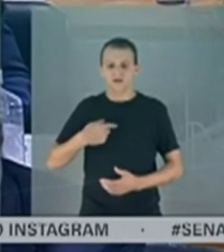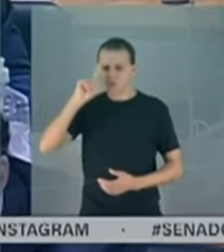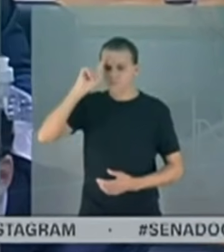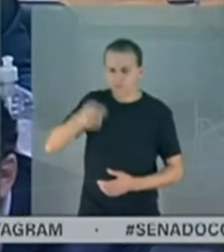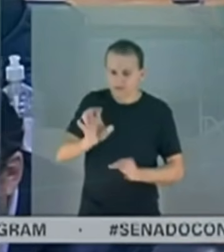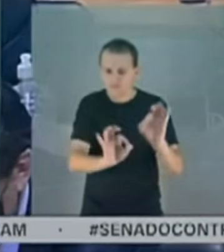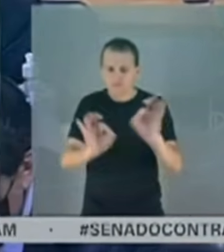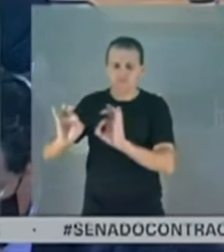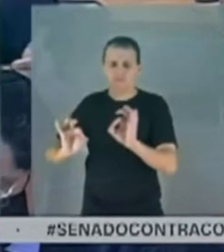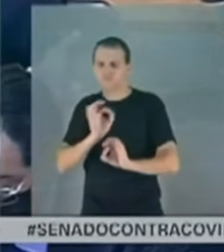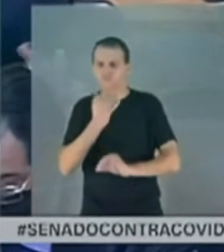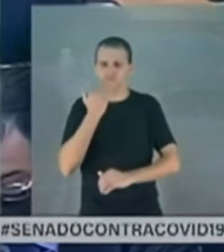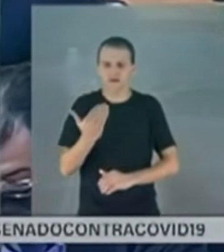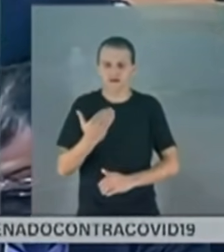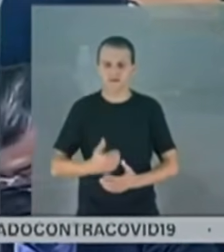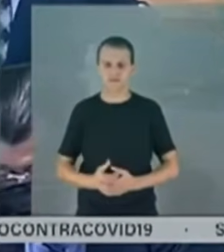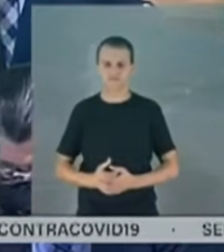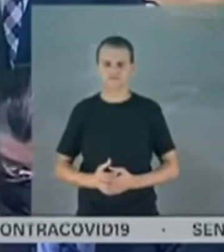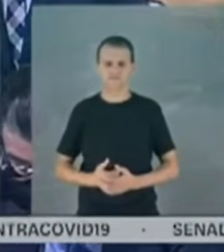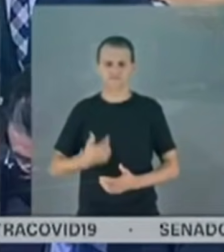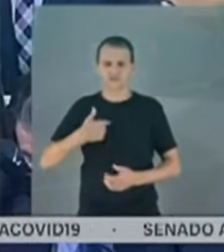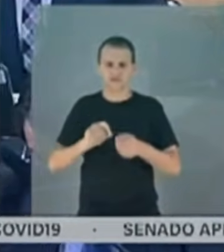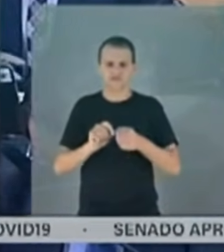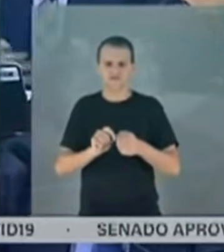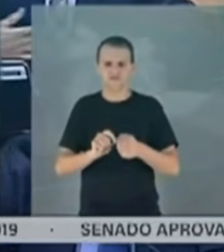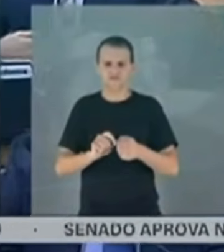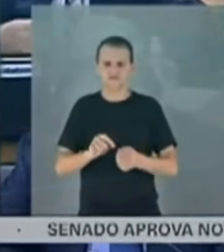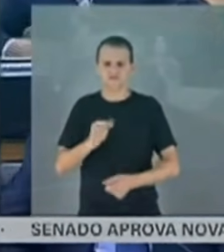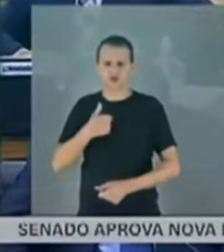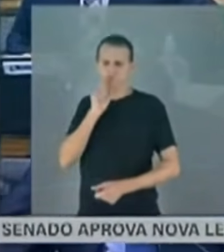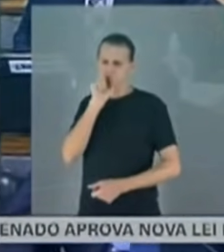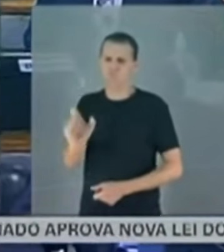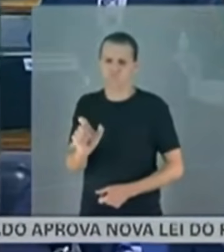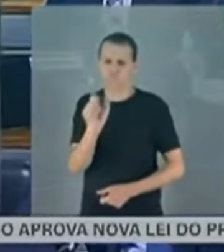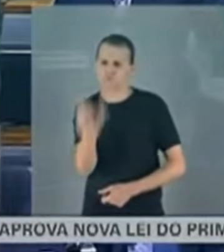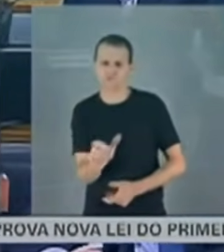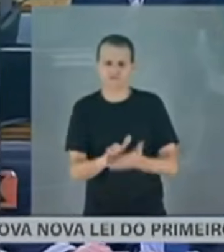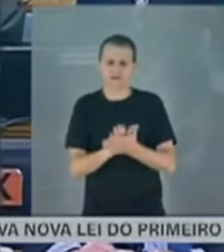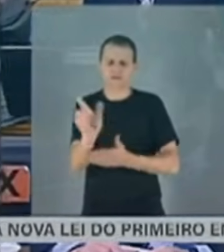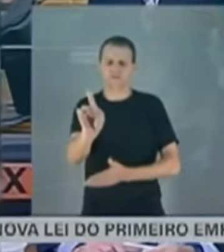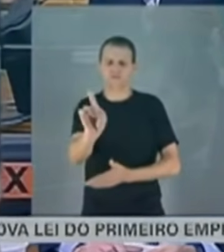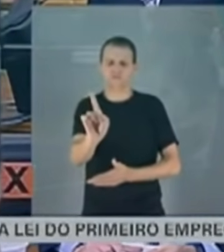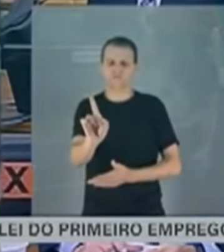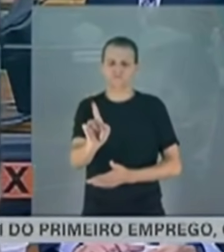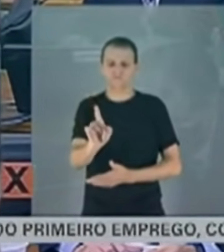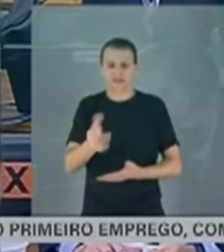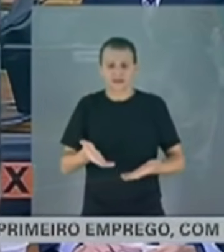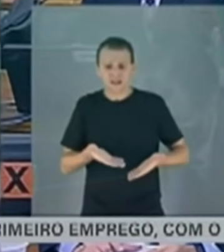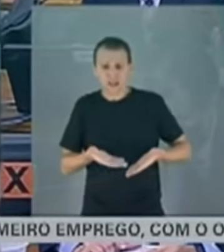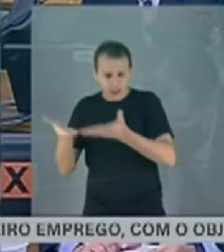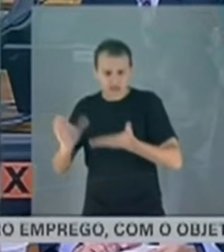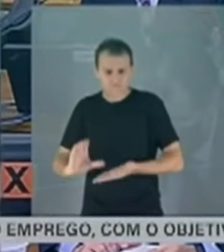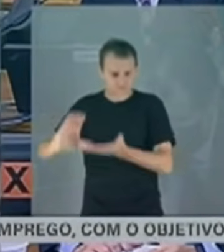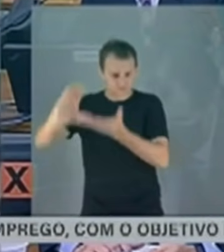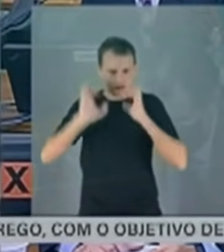O senhor. Não, não fiz uma agressão, o não. Me leve para o Conselho de Ética. Não, vou fazer me isso. Me leve para o Conselho de Ética. Eu só quero dizer